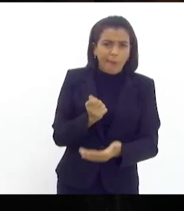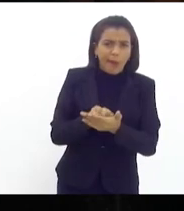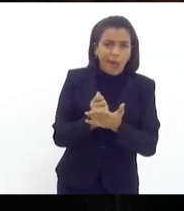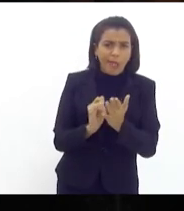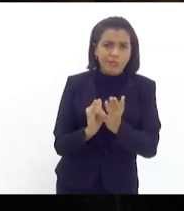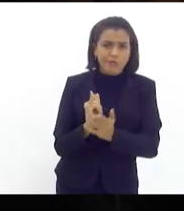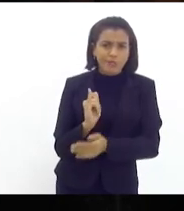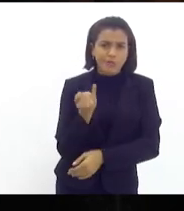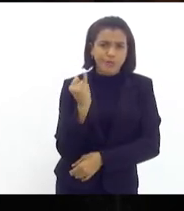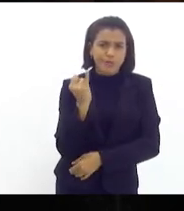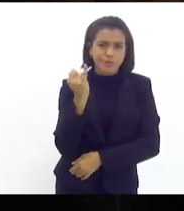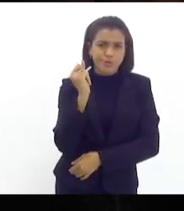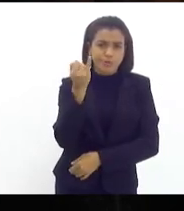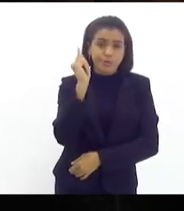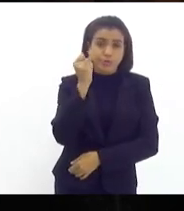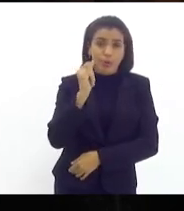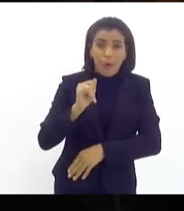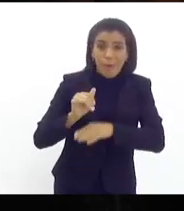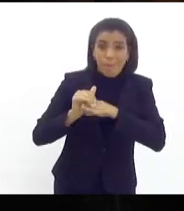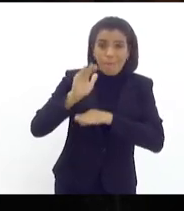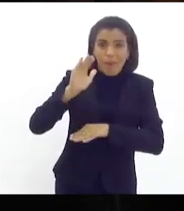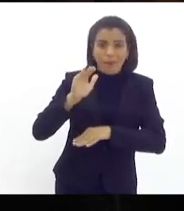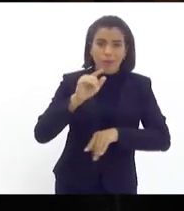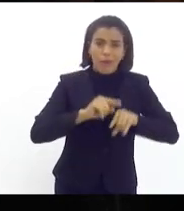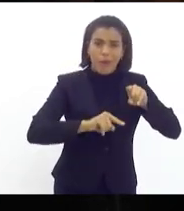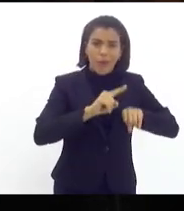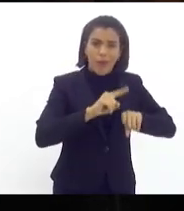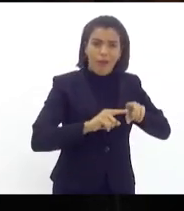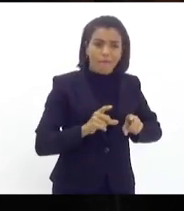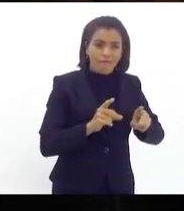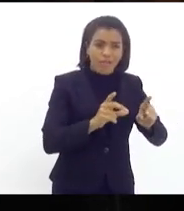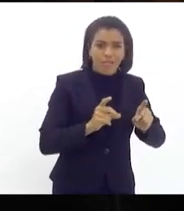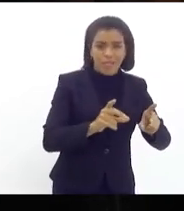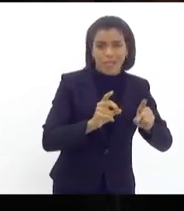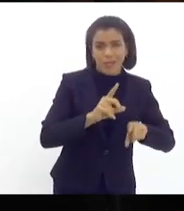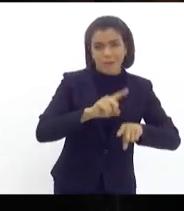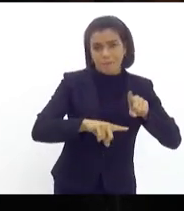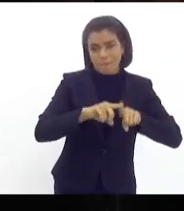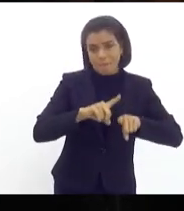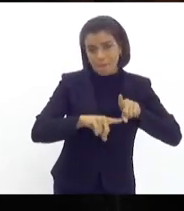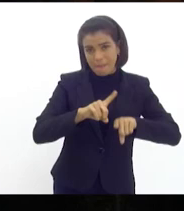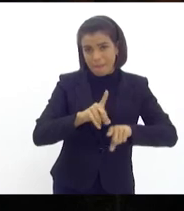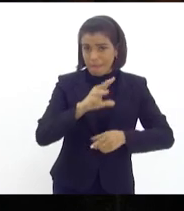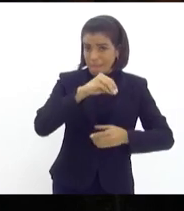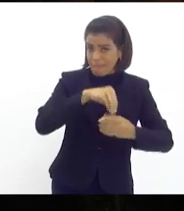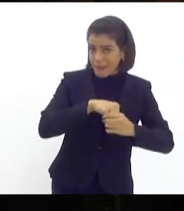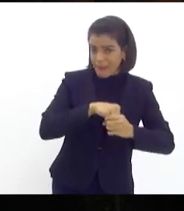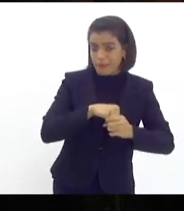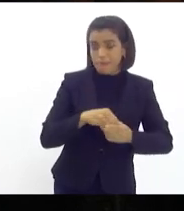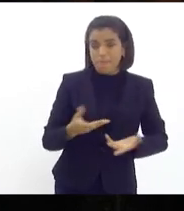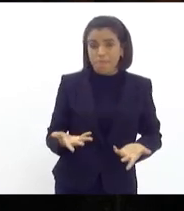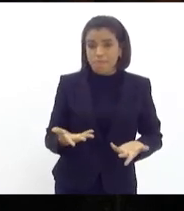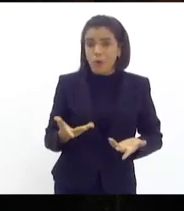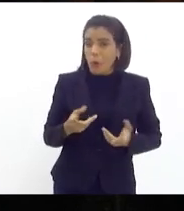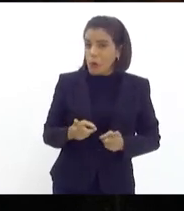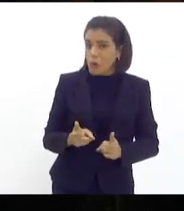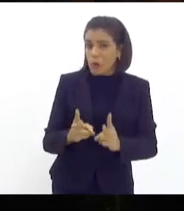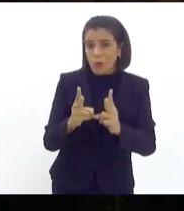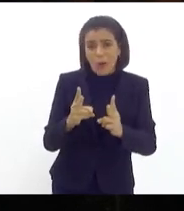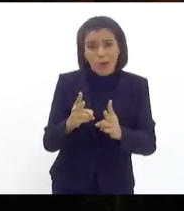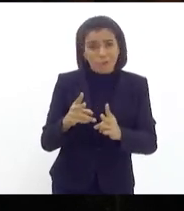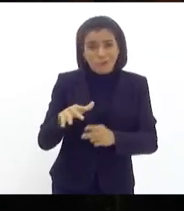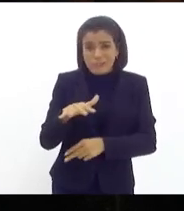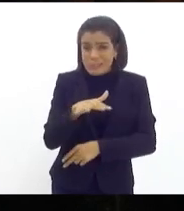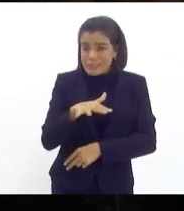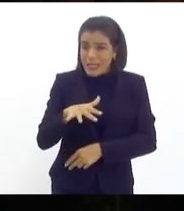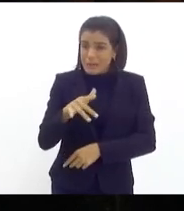do produto interno bruto porque senão continuaremos em estado de pré